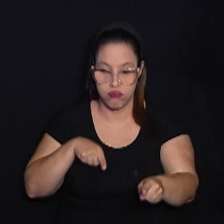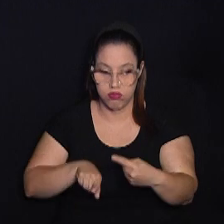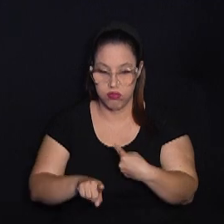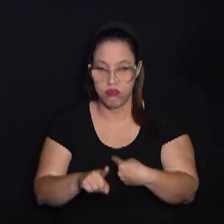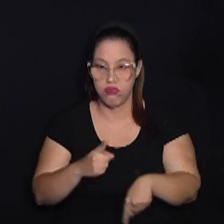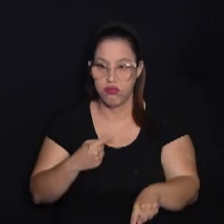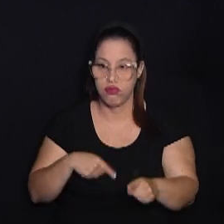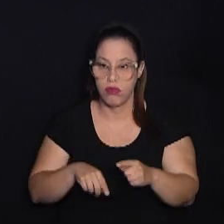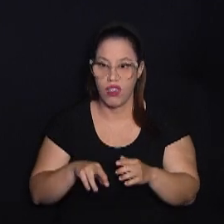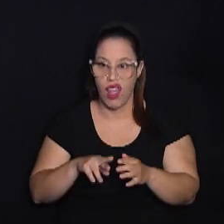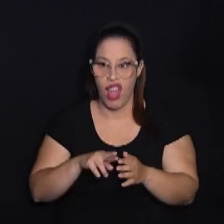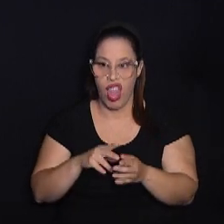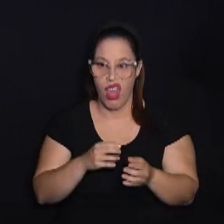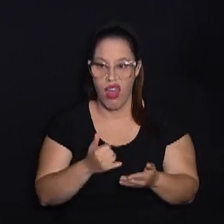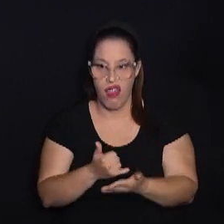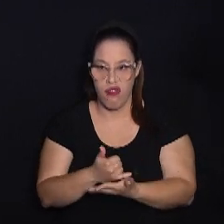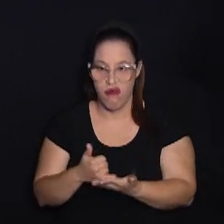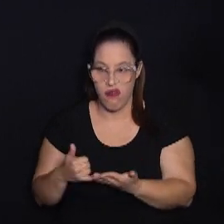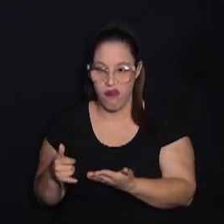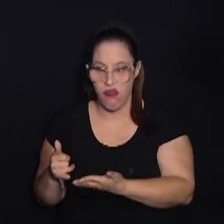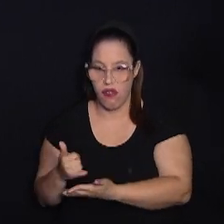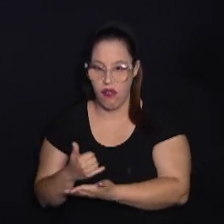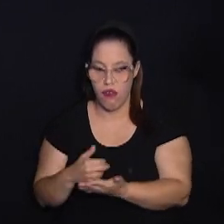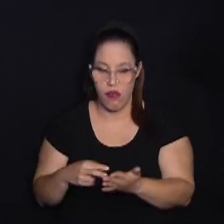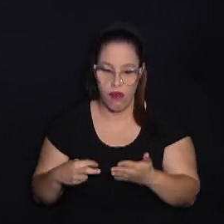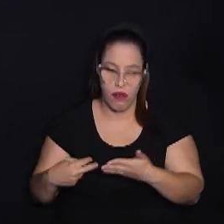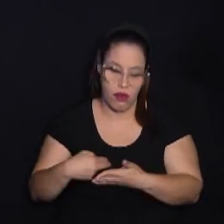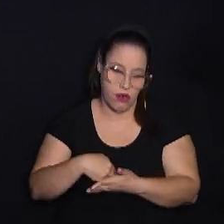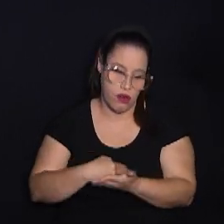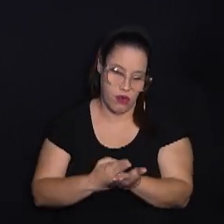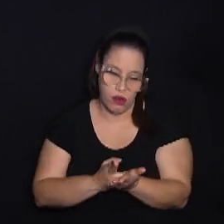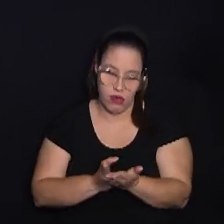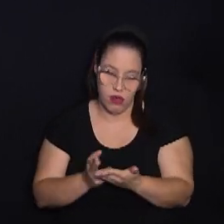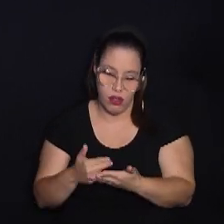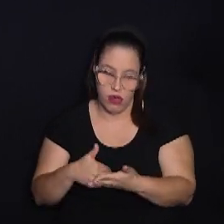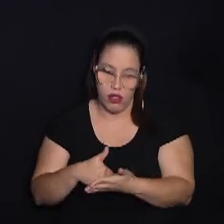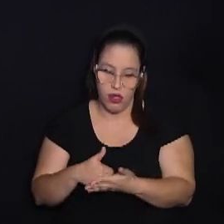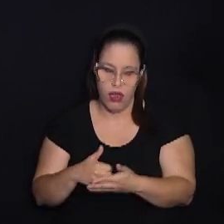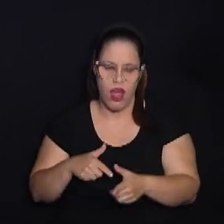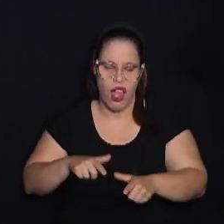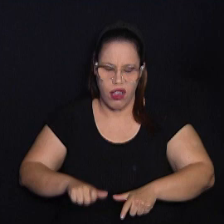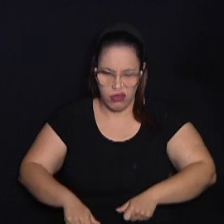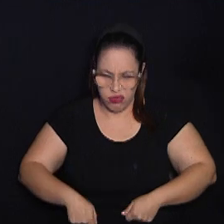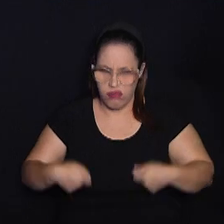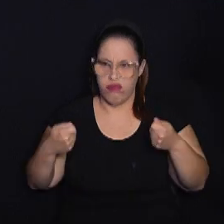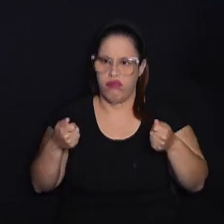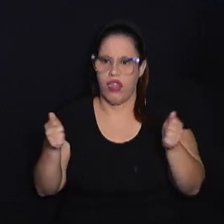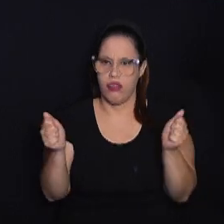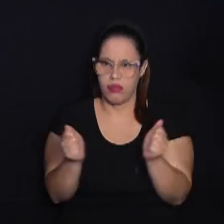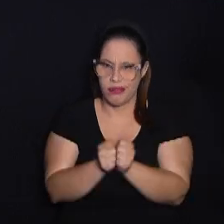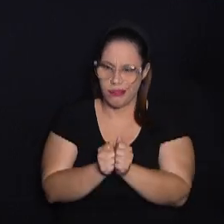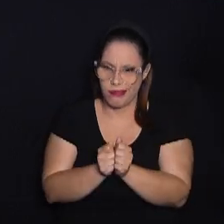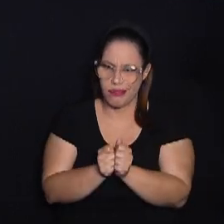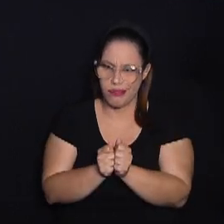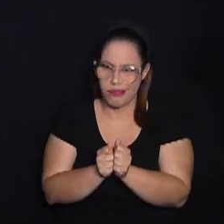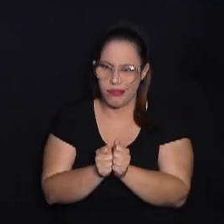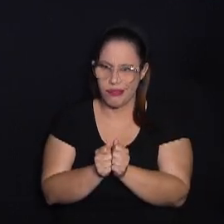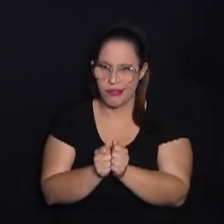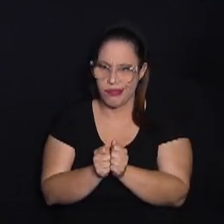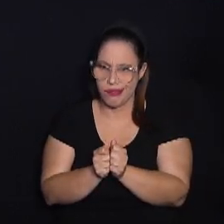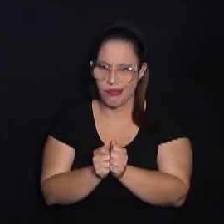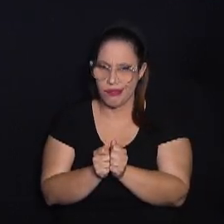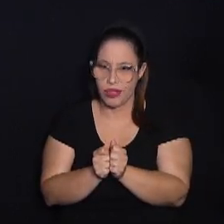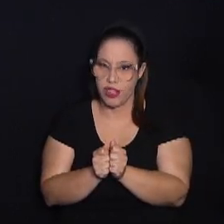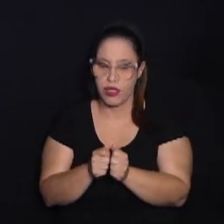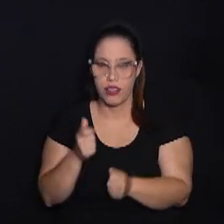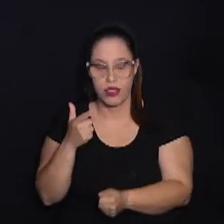tudo que foi proposto aí na reforma tributária e tudo mais, mas nós estamos juntos aí lutando para ver se a gente consegue também desburocratizar um